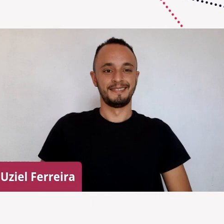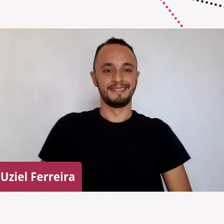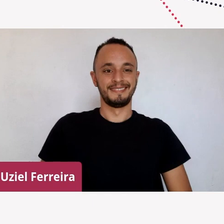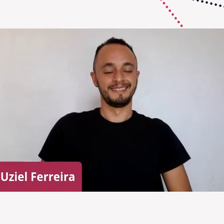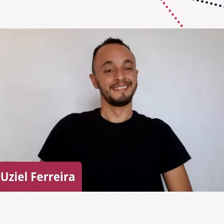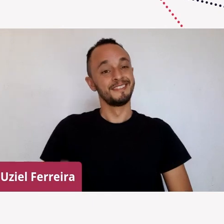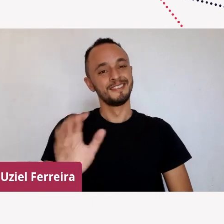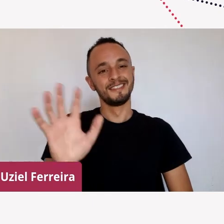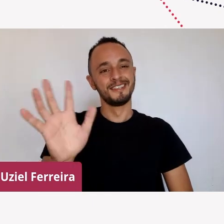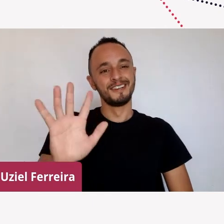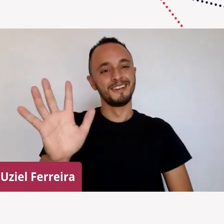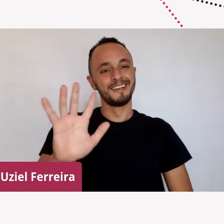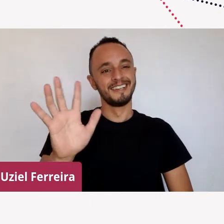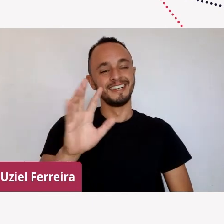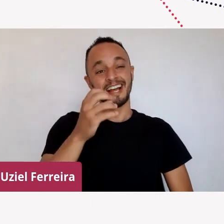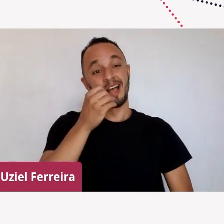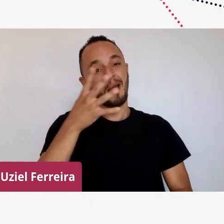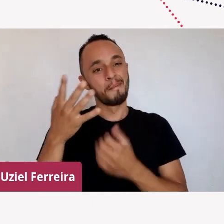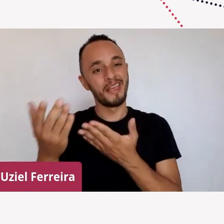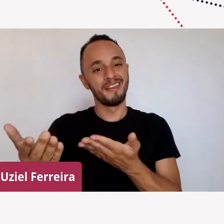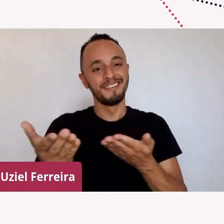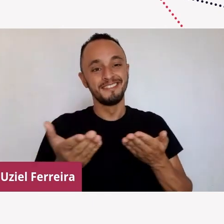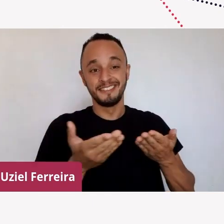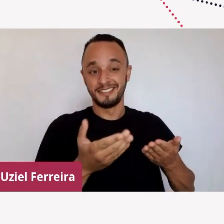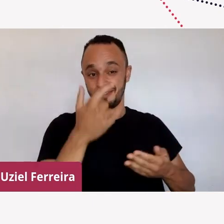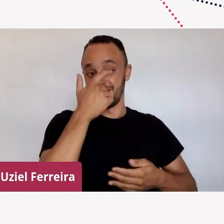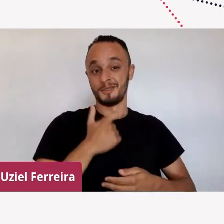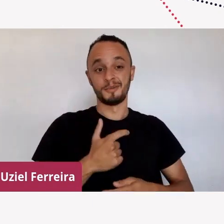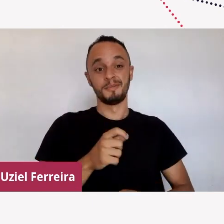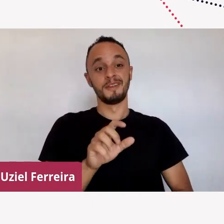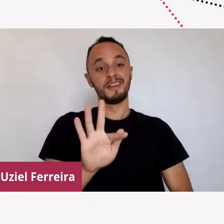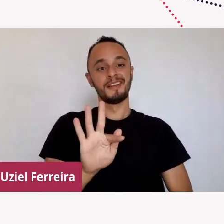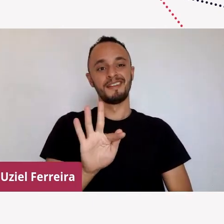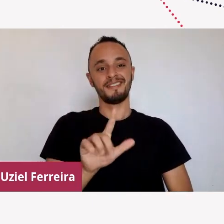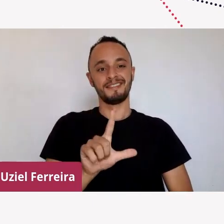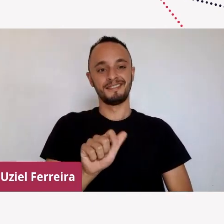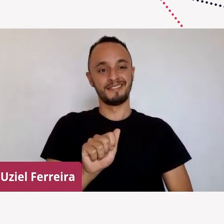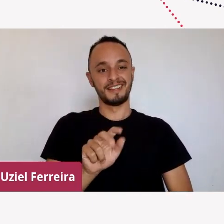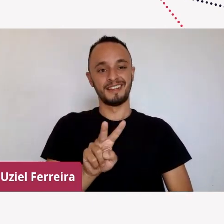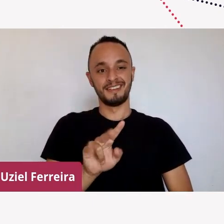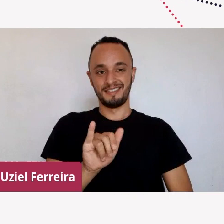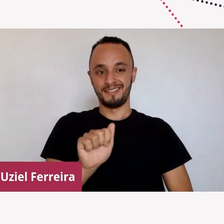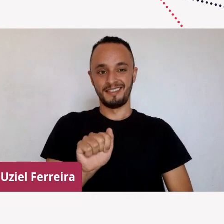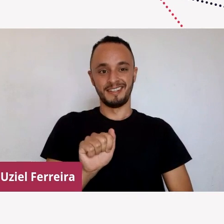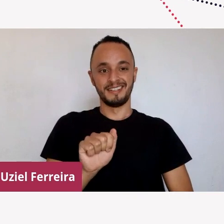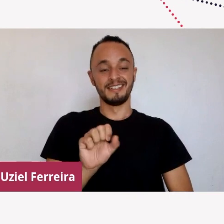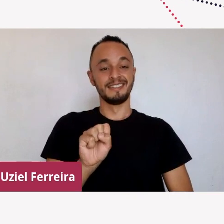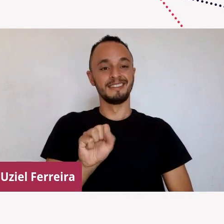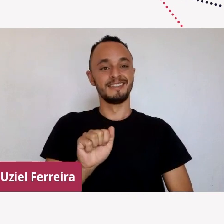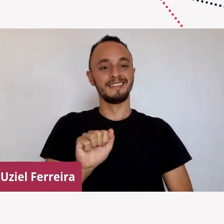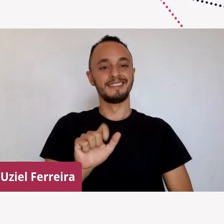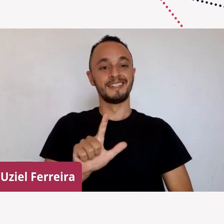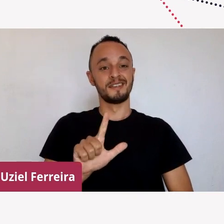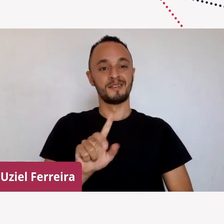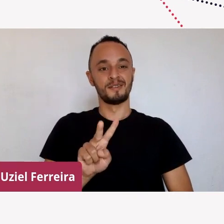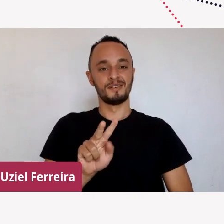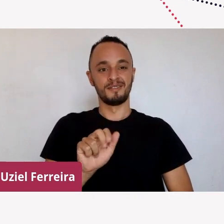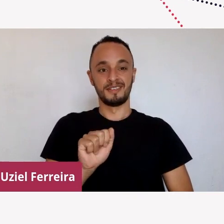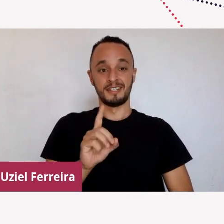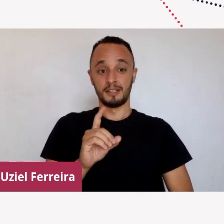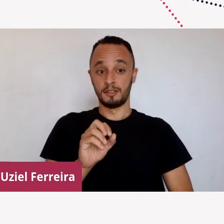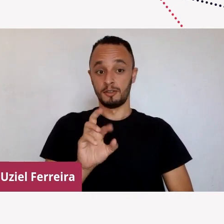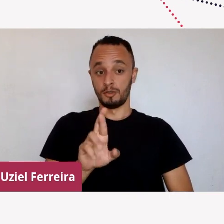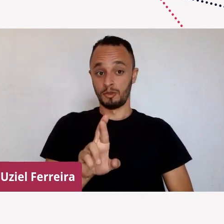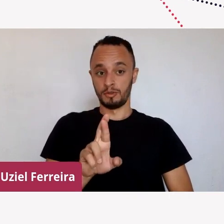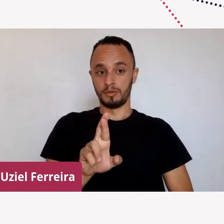Olá, sejam bem-vindos. Eu sou Flávia Salvador, eu sou educadora da Casa Fiat de Cultura, sou artista visual também, formada pela